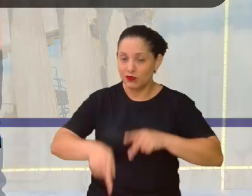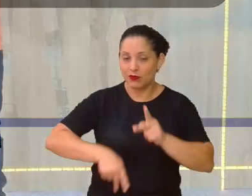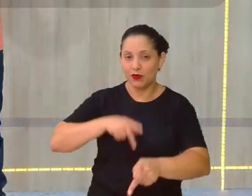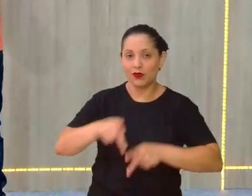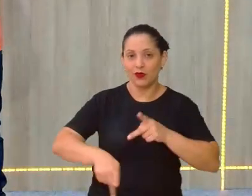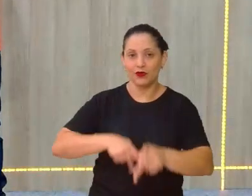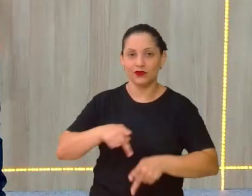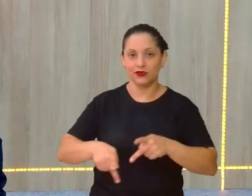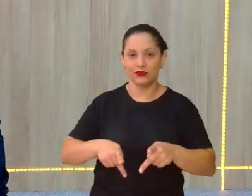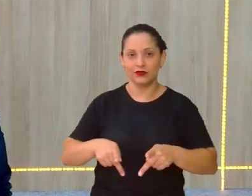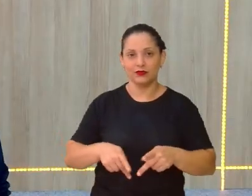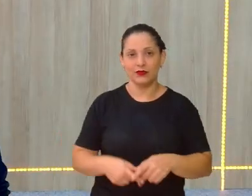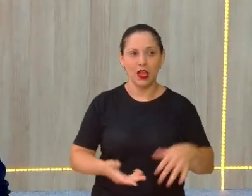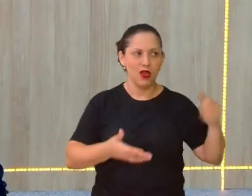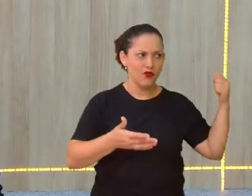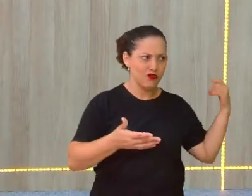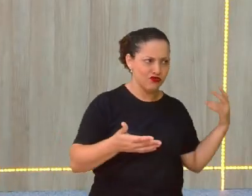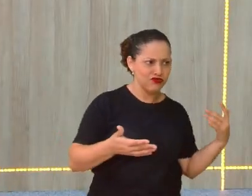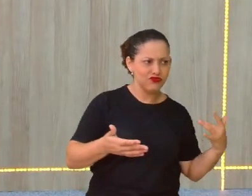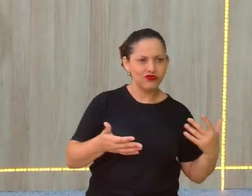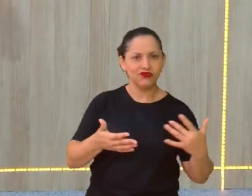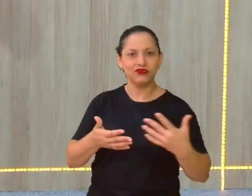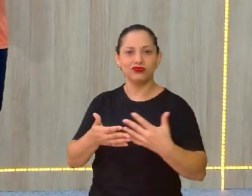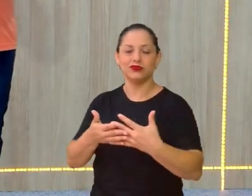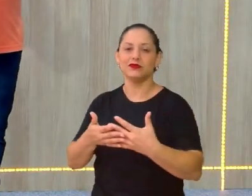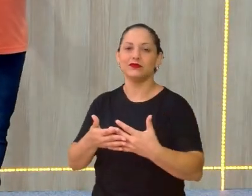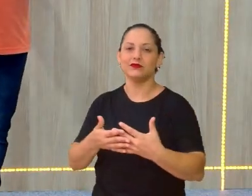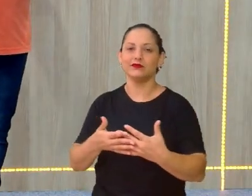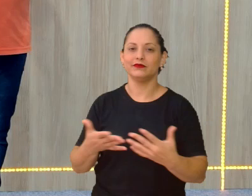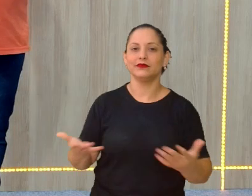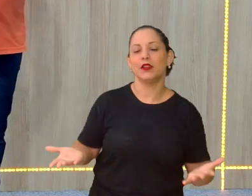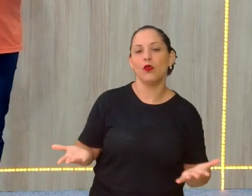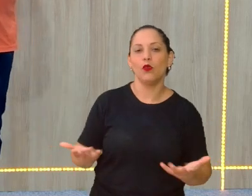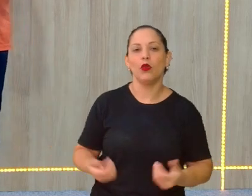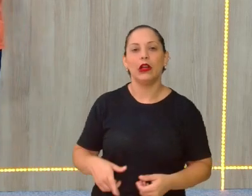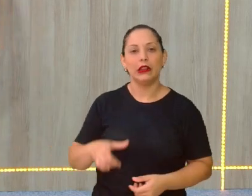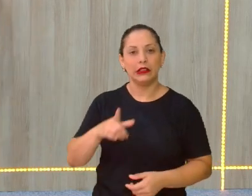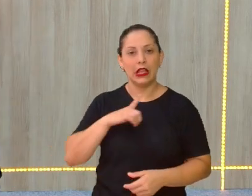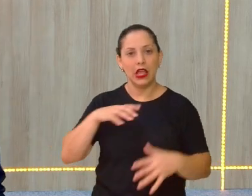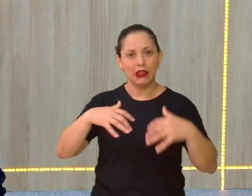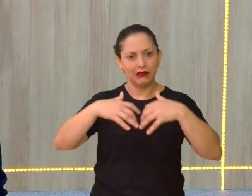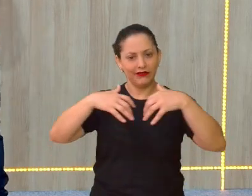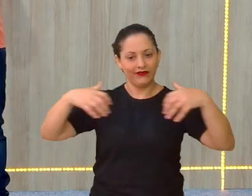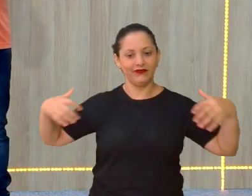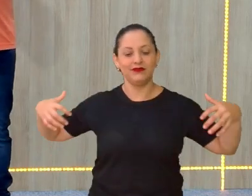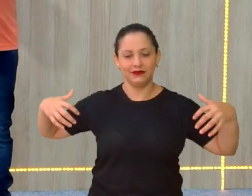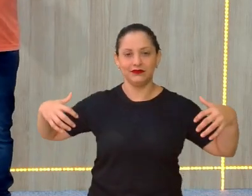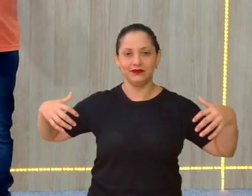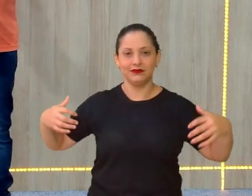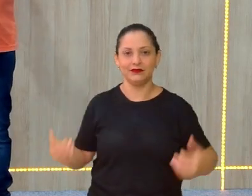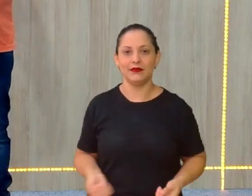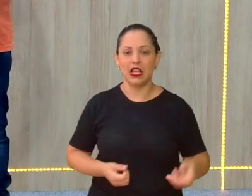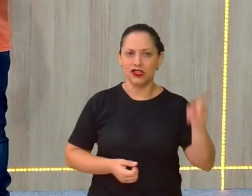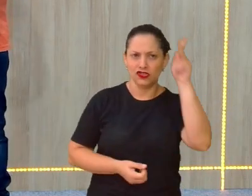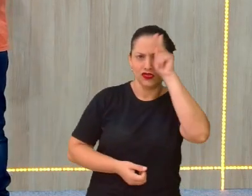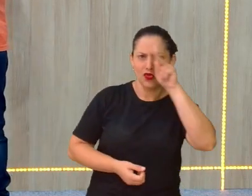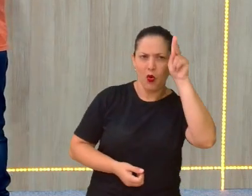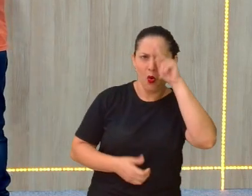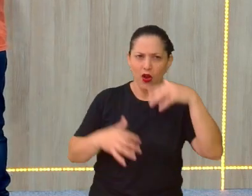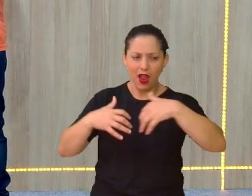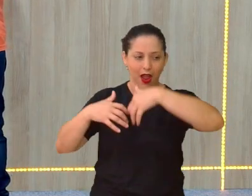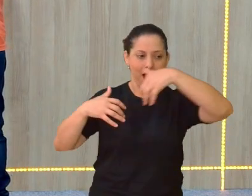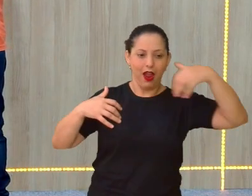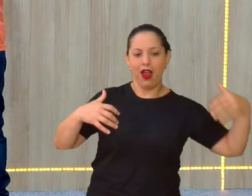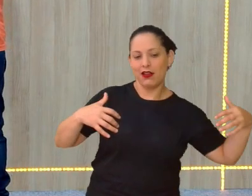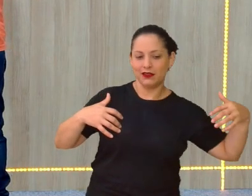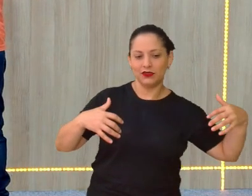da humanidade de uma forma geral. Então a gente costuma dividir, por exemplo, a história em Idade Antiga, Idade